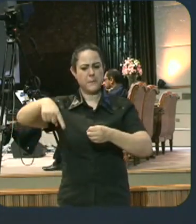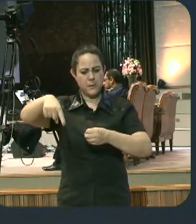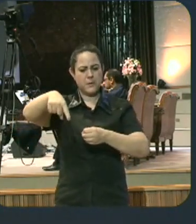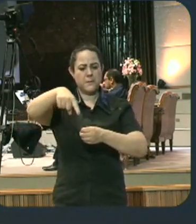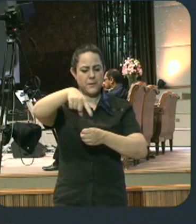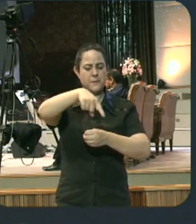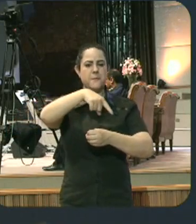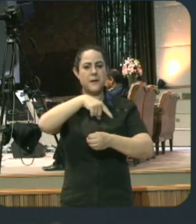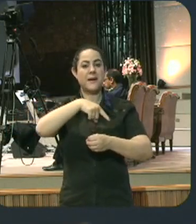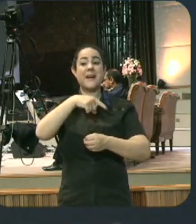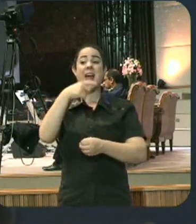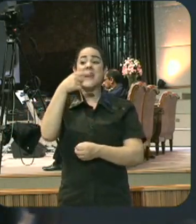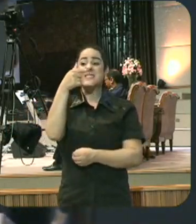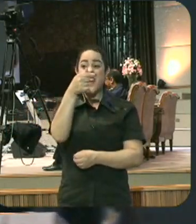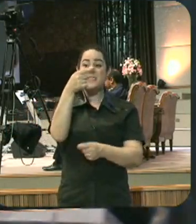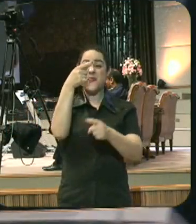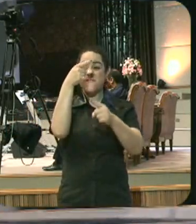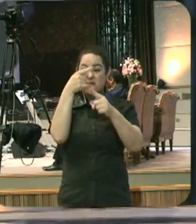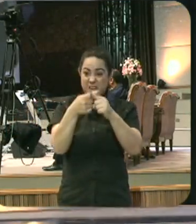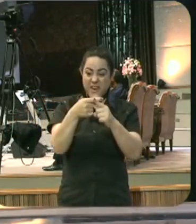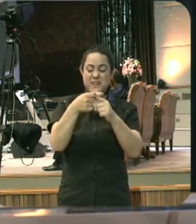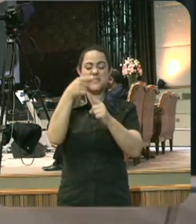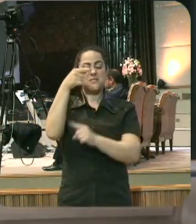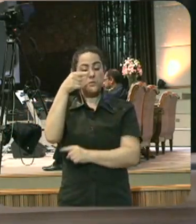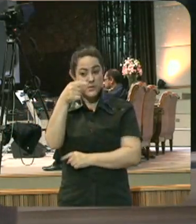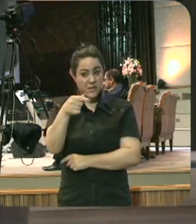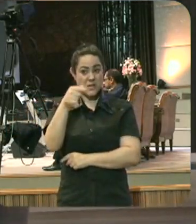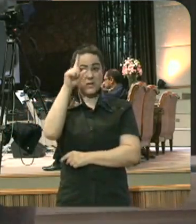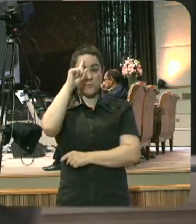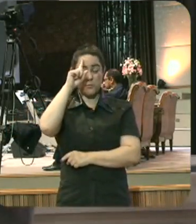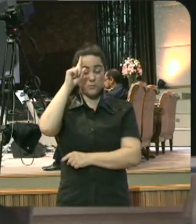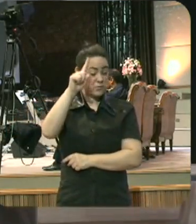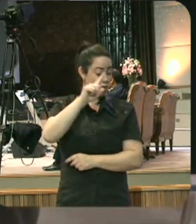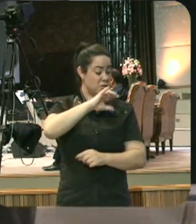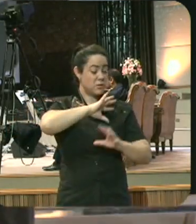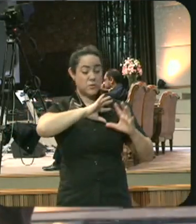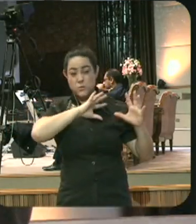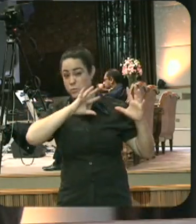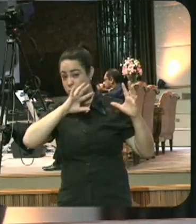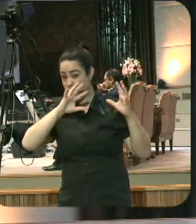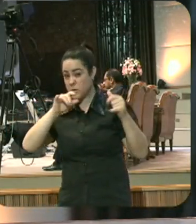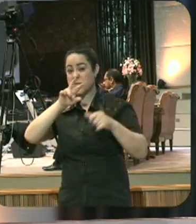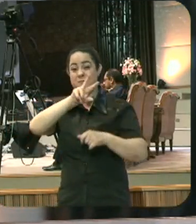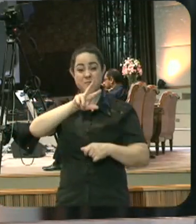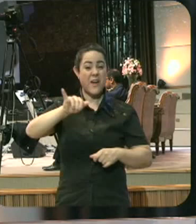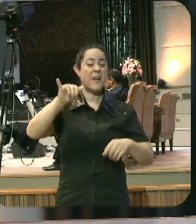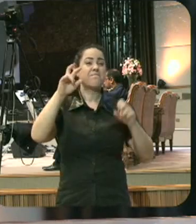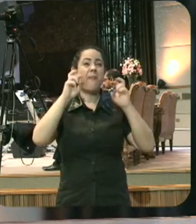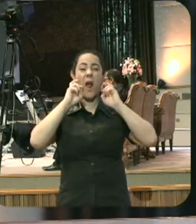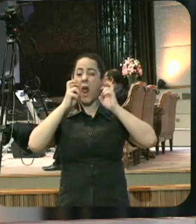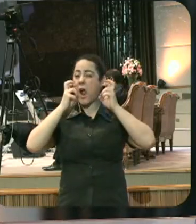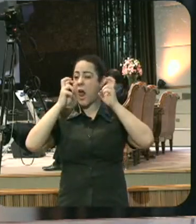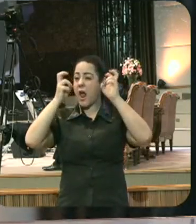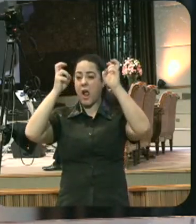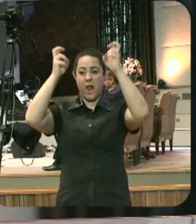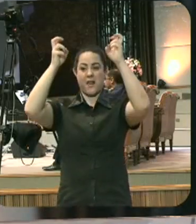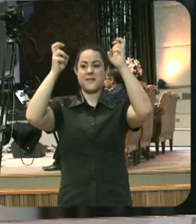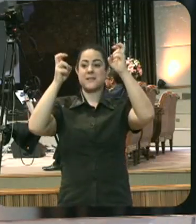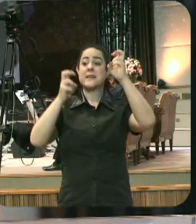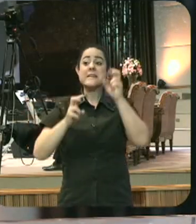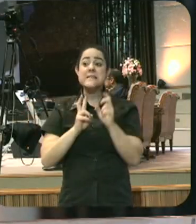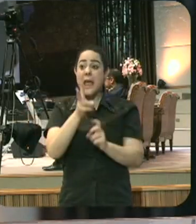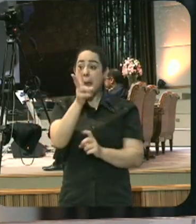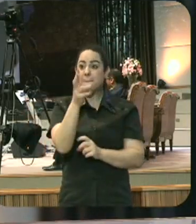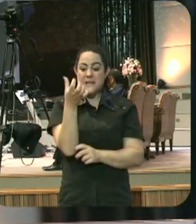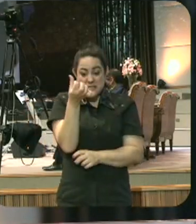na 7ª vez do 7º dia, todos vocês vão gritar. Todas as outras vezes eles